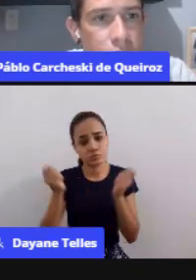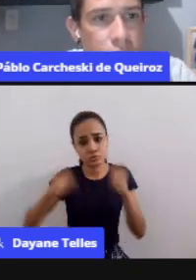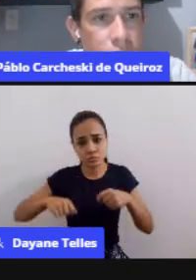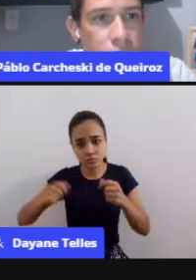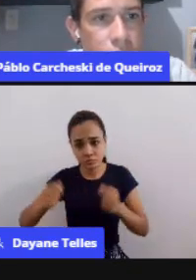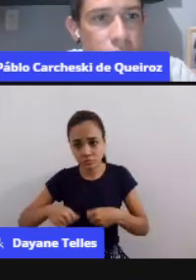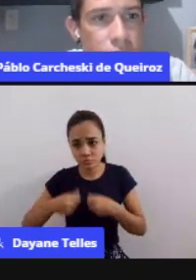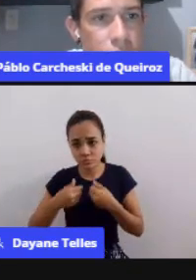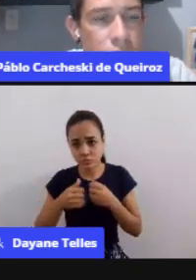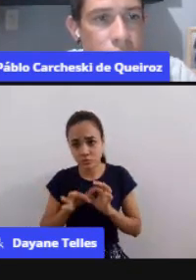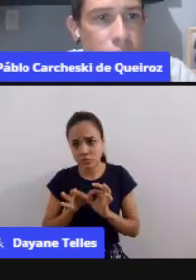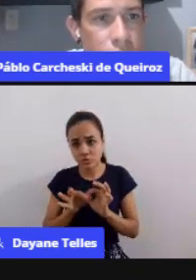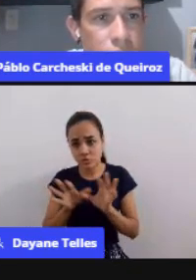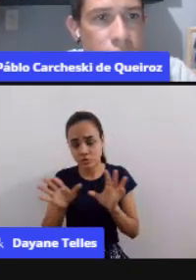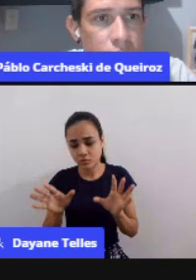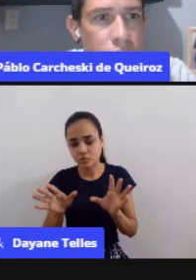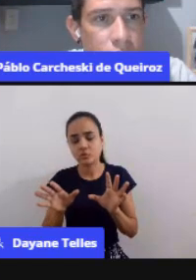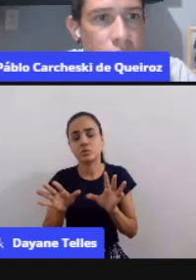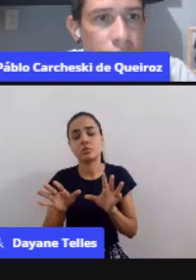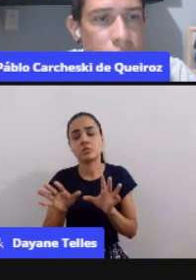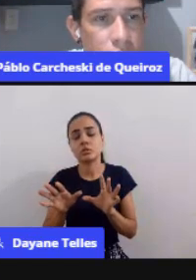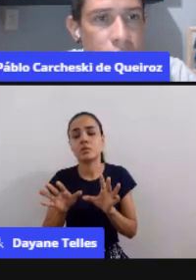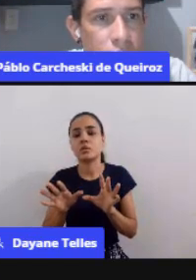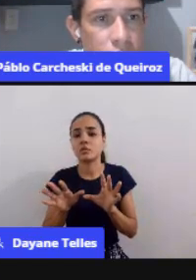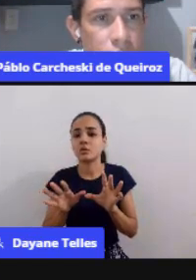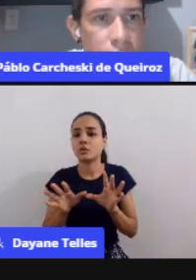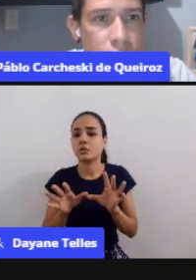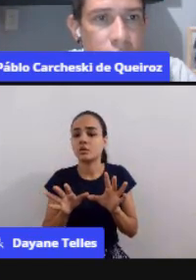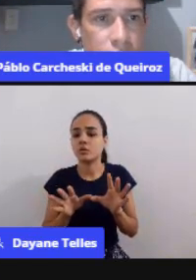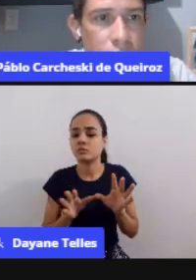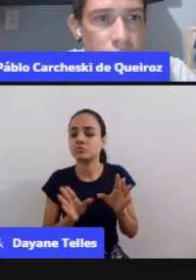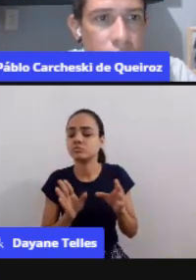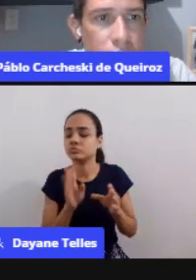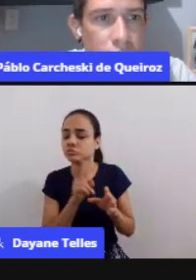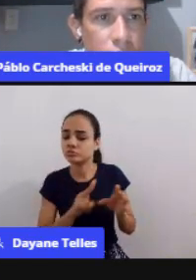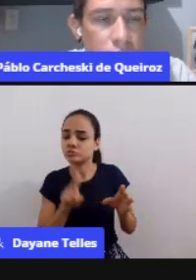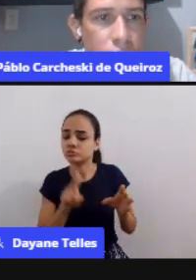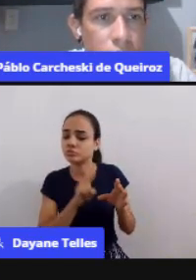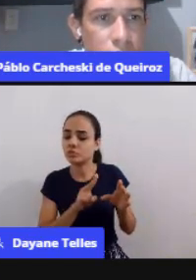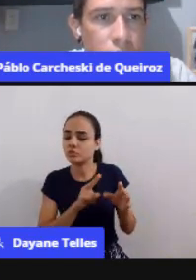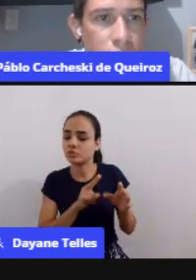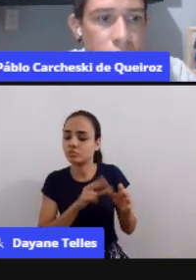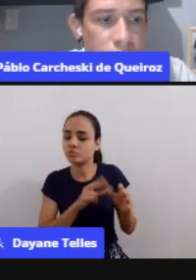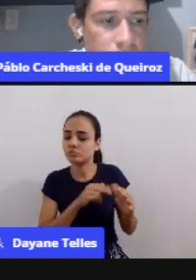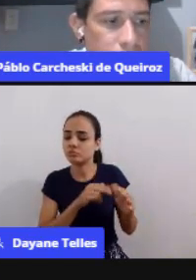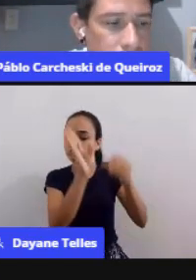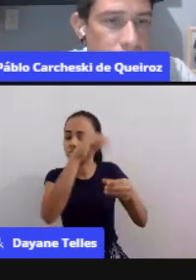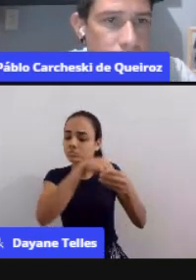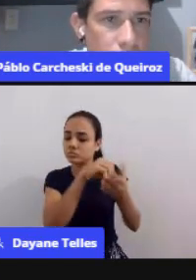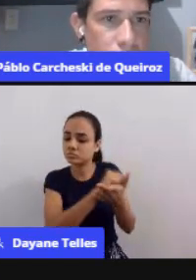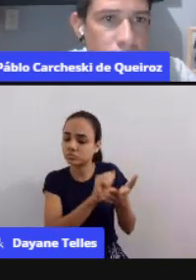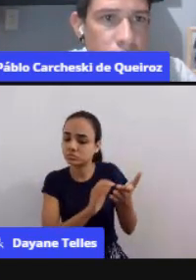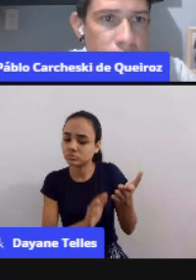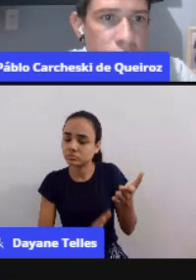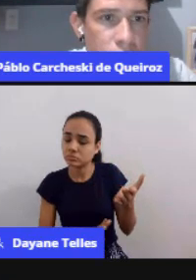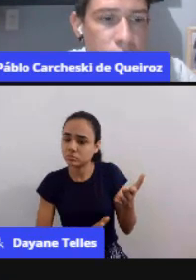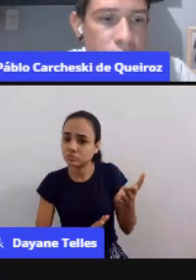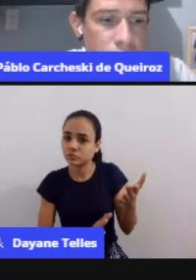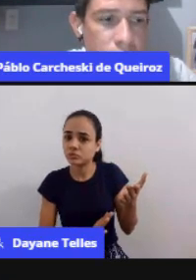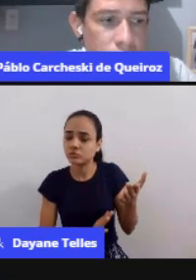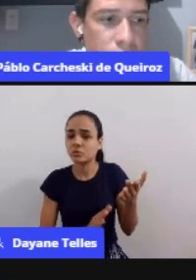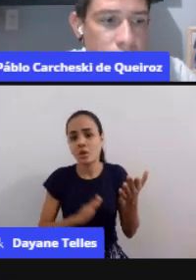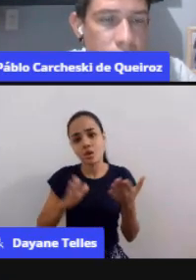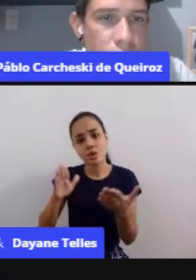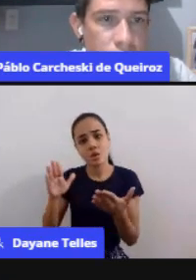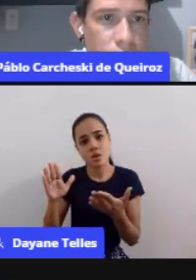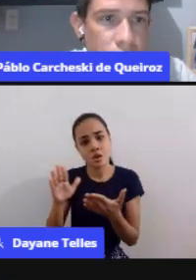desenvolvimento dessa atividade, mas também em função das articulações que nós vamos fazendo durante esse processo, eles podem ser mobilizados